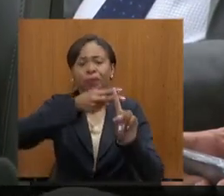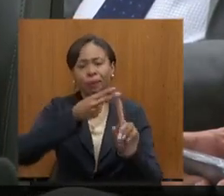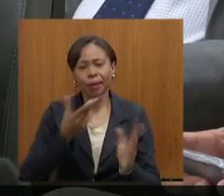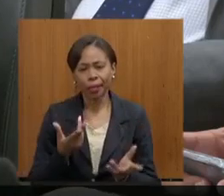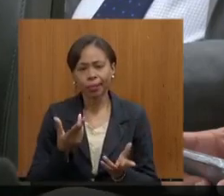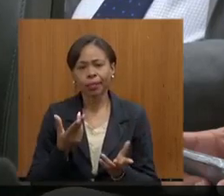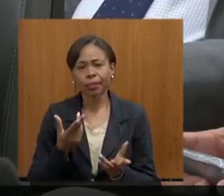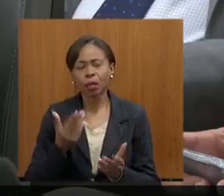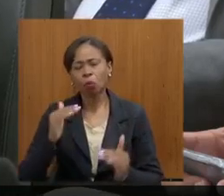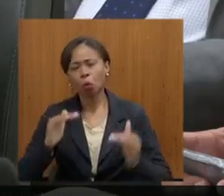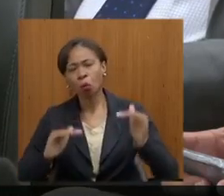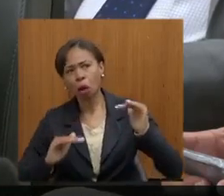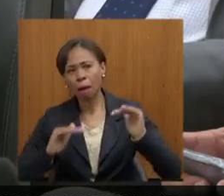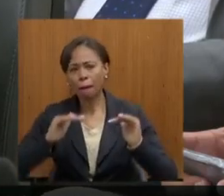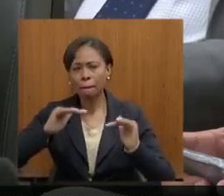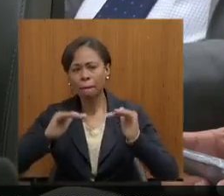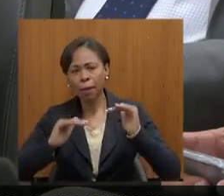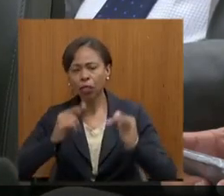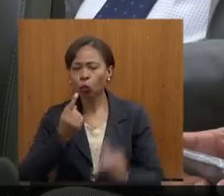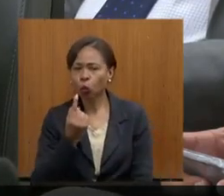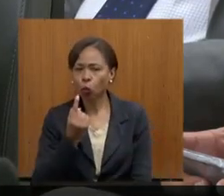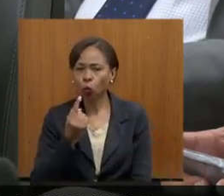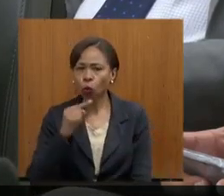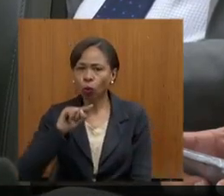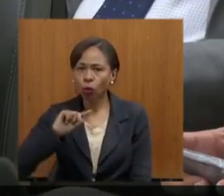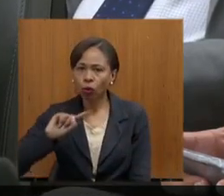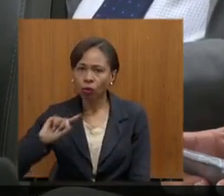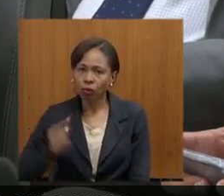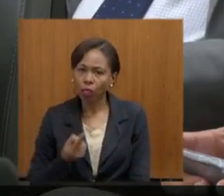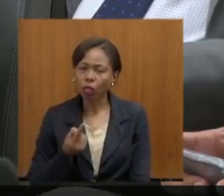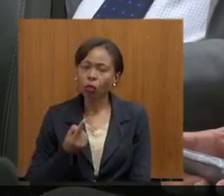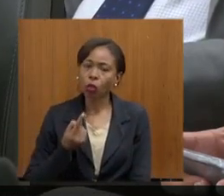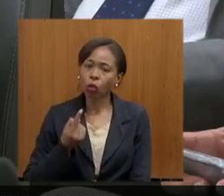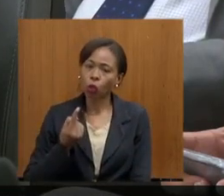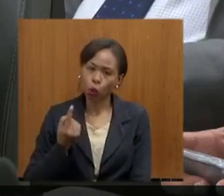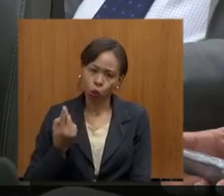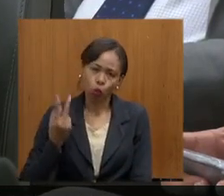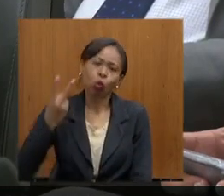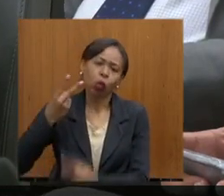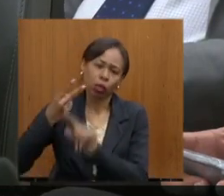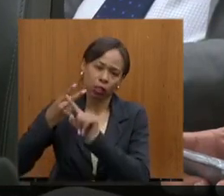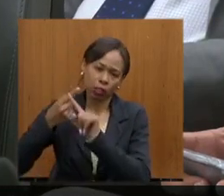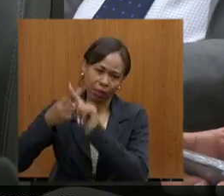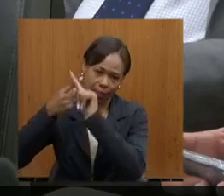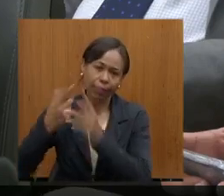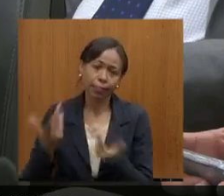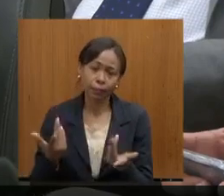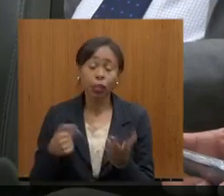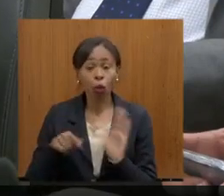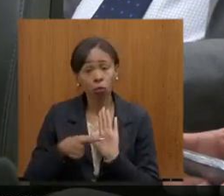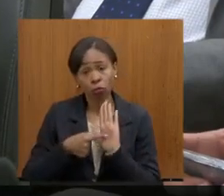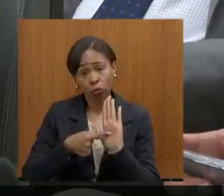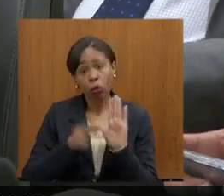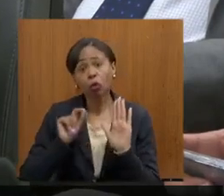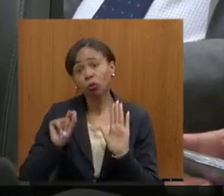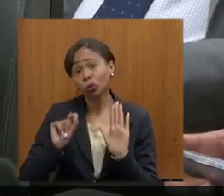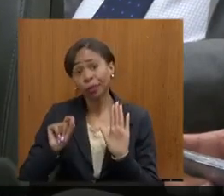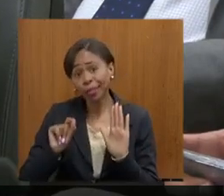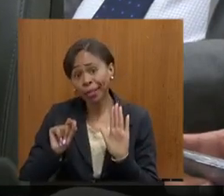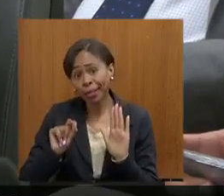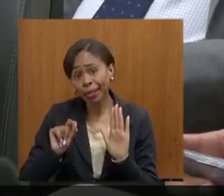média que é de uma, duas vezes Então mostra Exatamente esse esforço